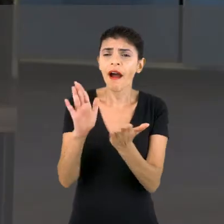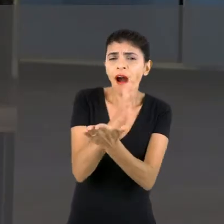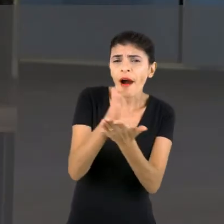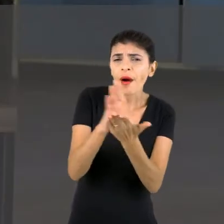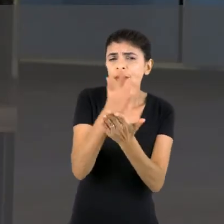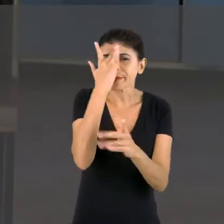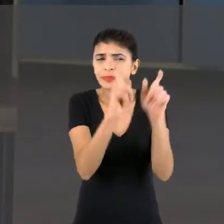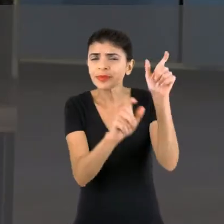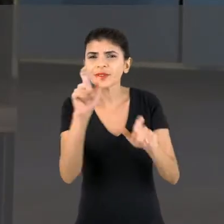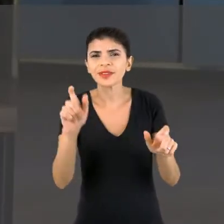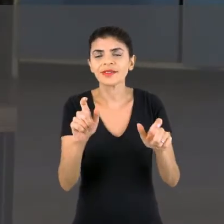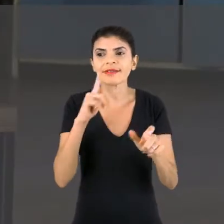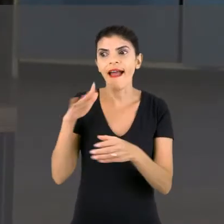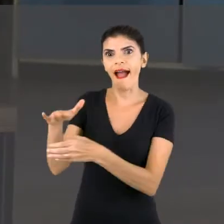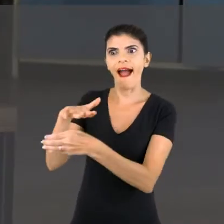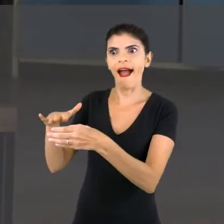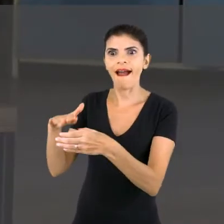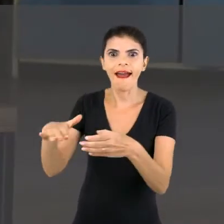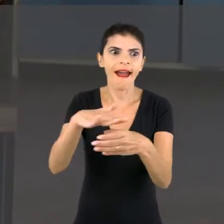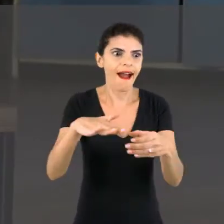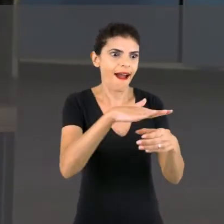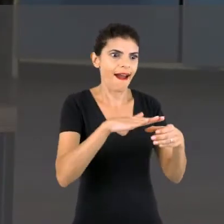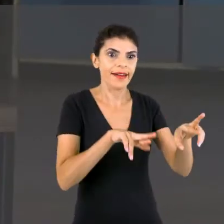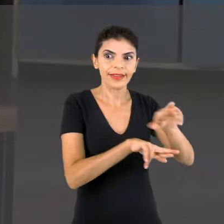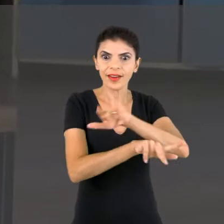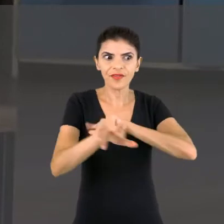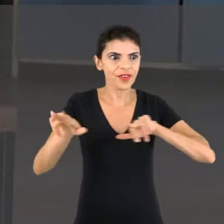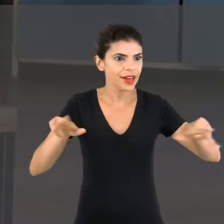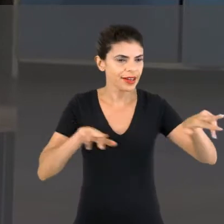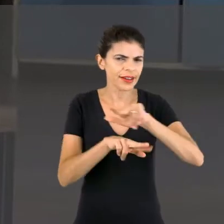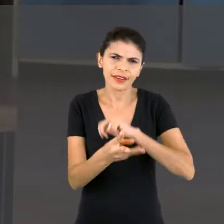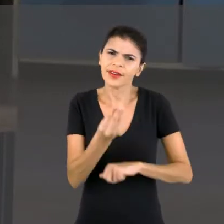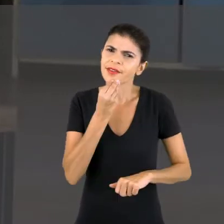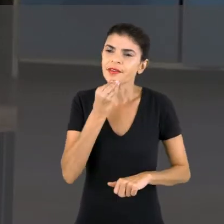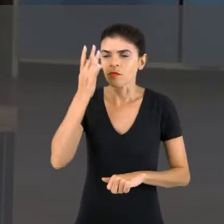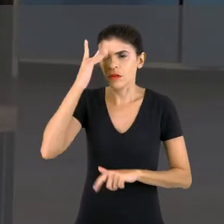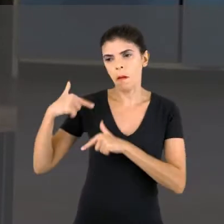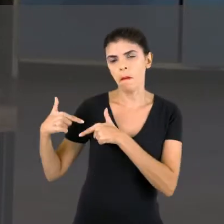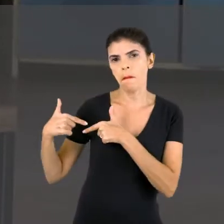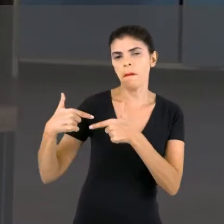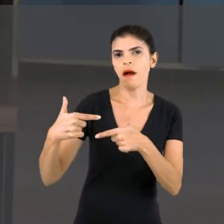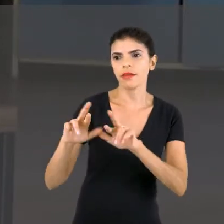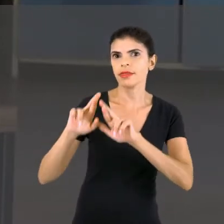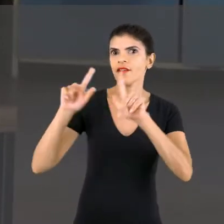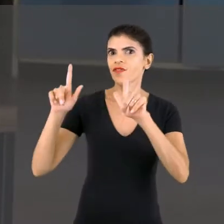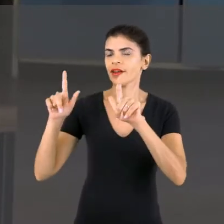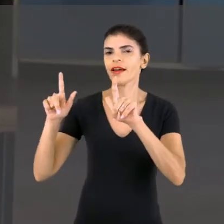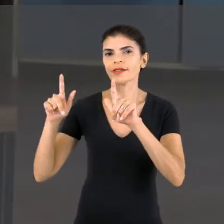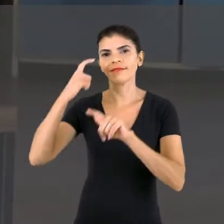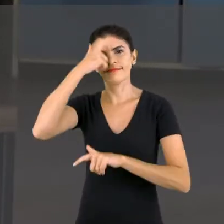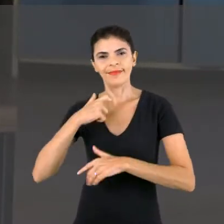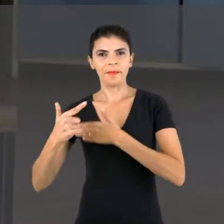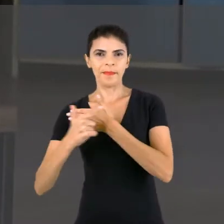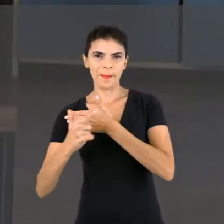Tem coletivos que são formados com pessoas de áreas e funções diferentes, então é muito claro que essas pessoas desempenham funções diferentes dentro